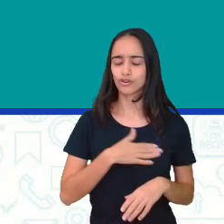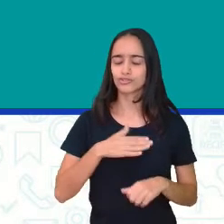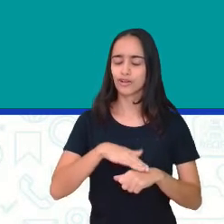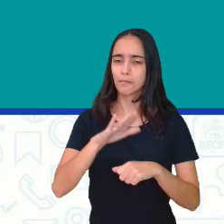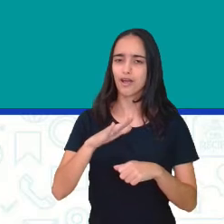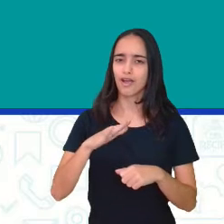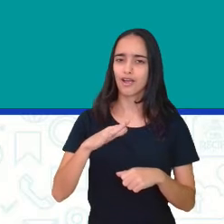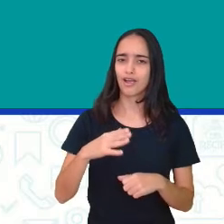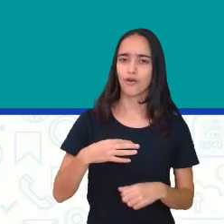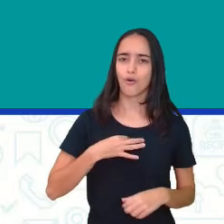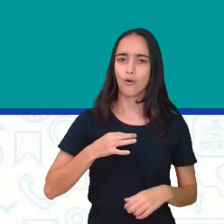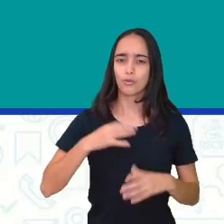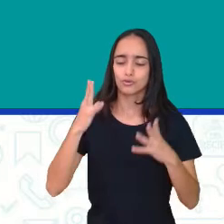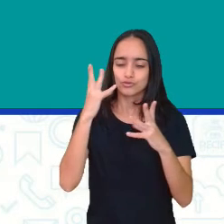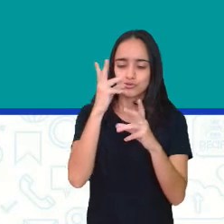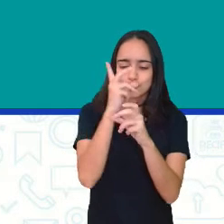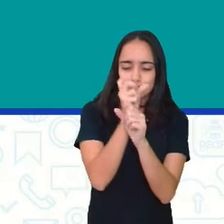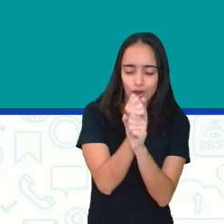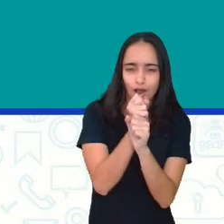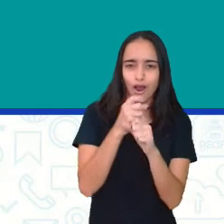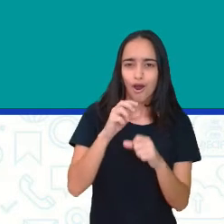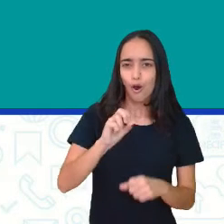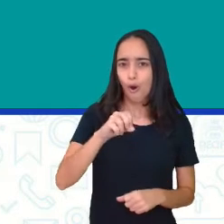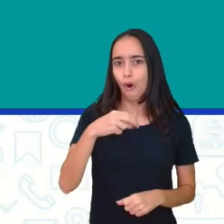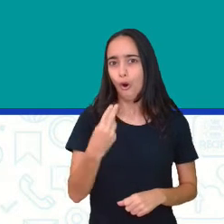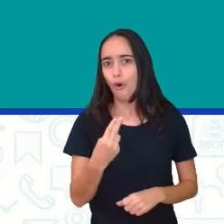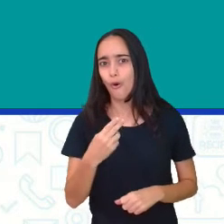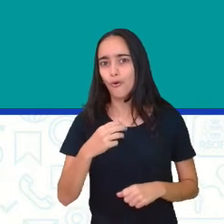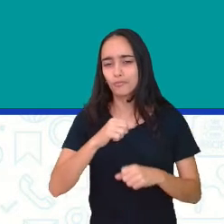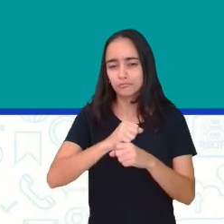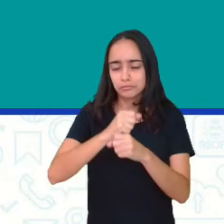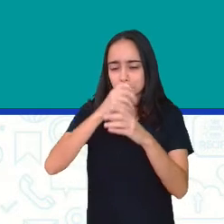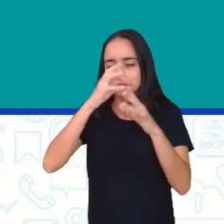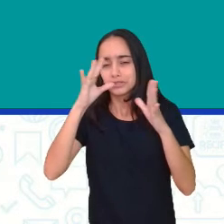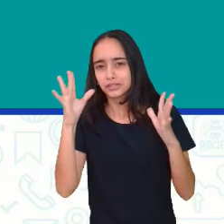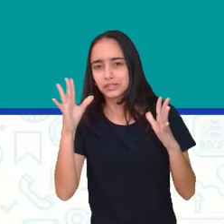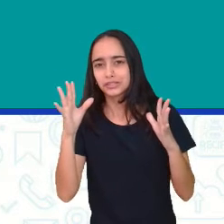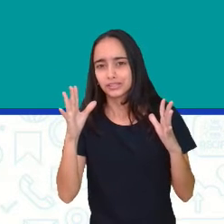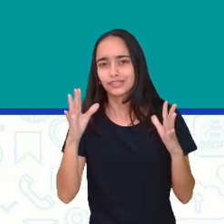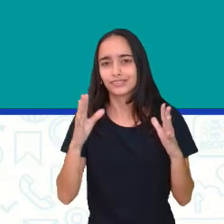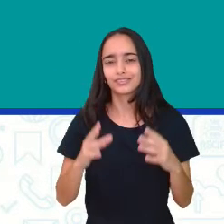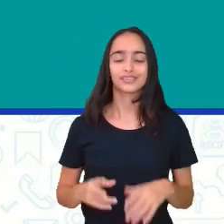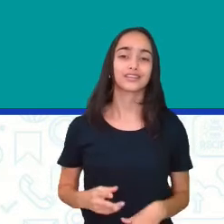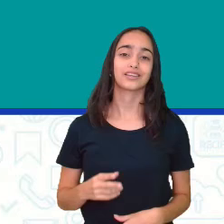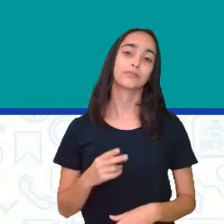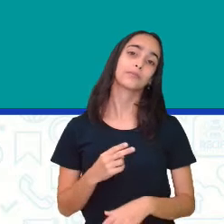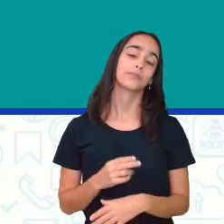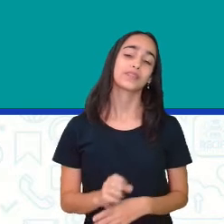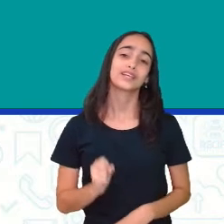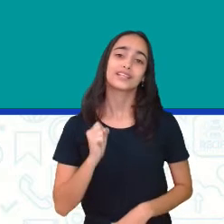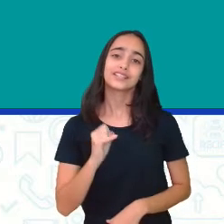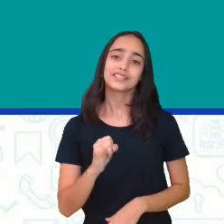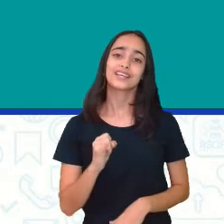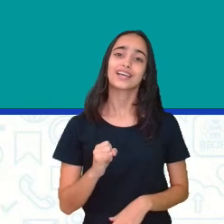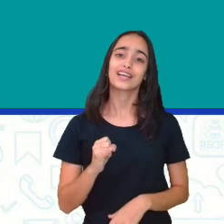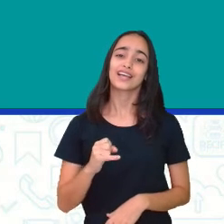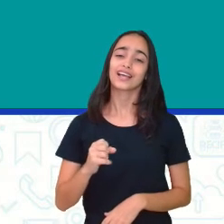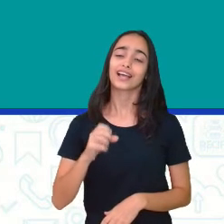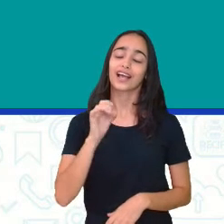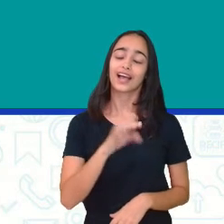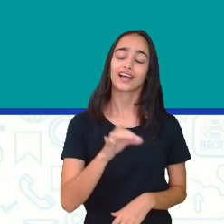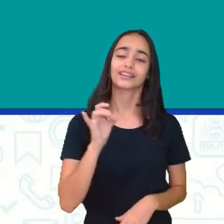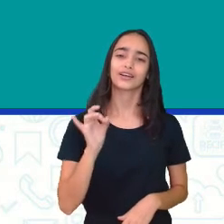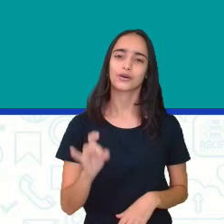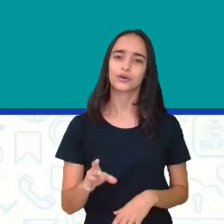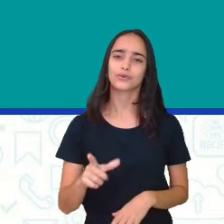clara. Então, mesmo sendo gêmeo, dividindo ali muito tempo, né, a barriga da mãe, as características